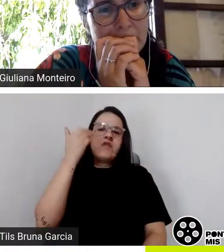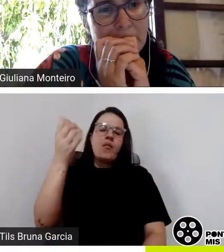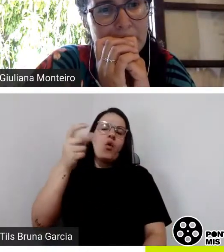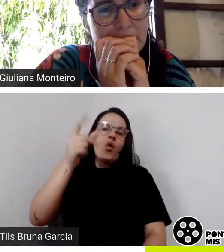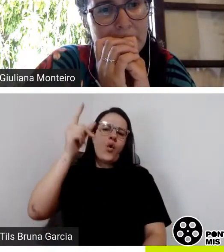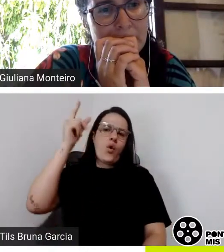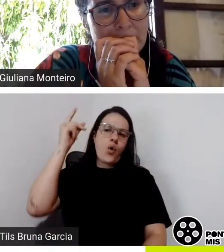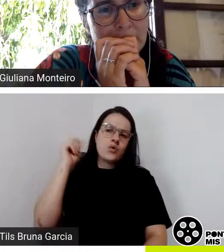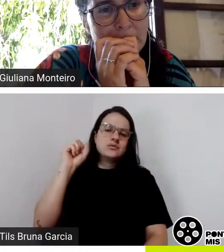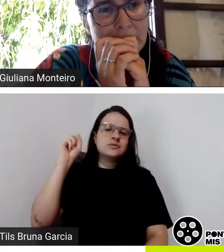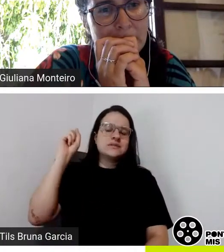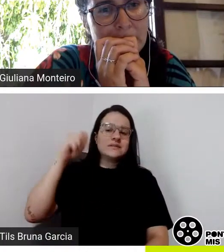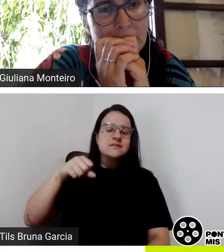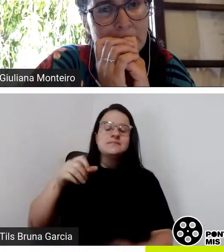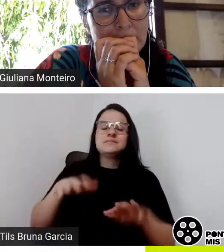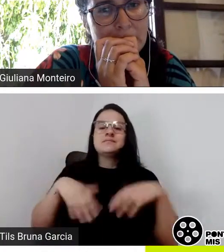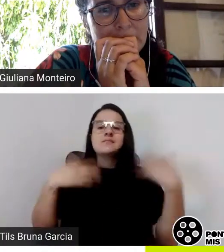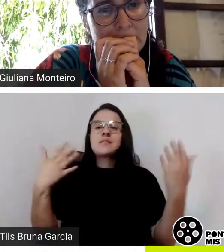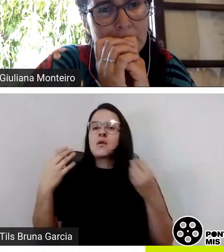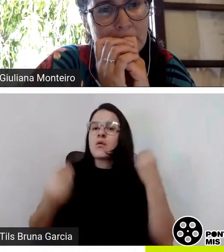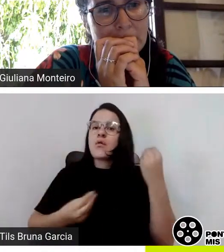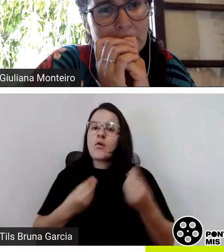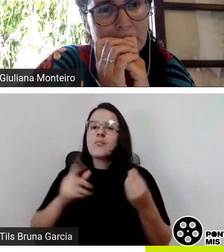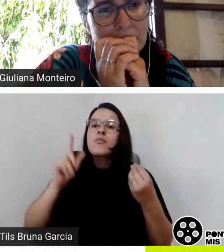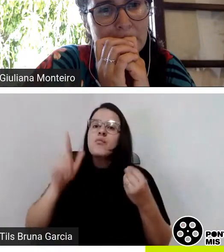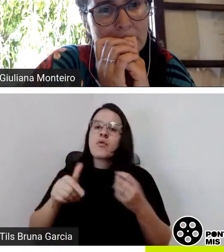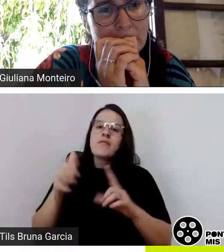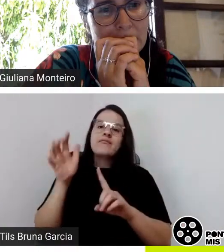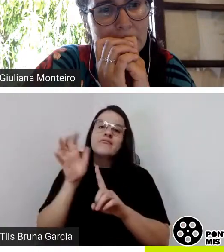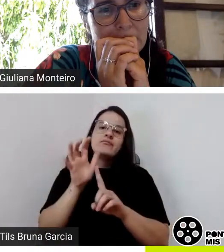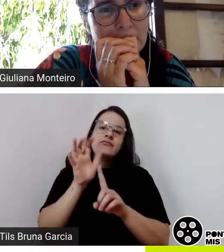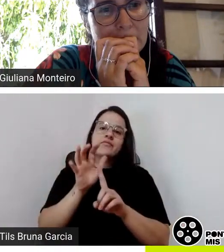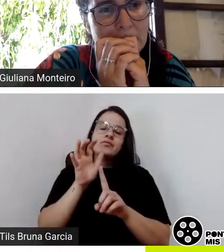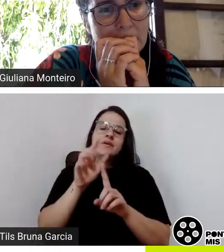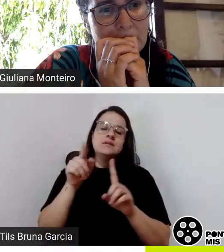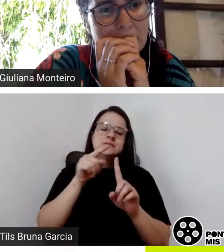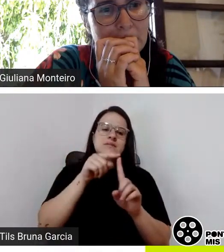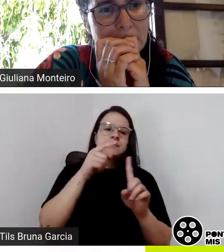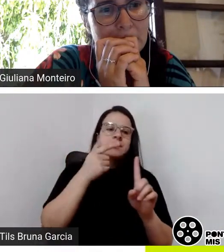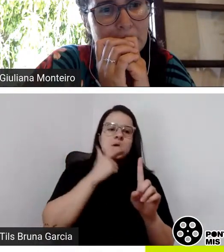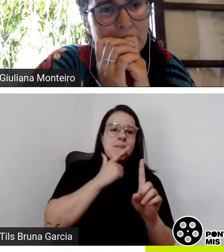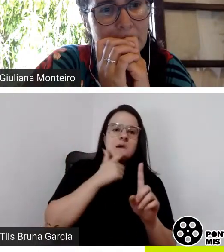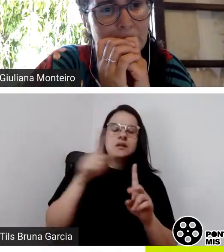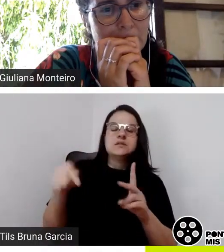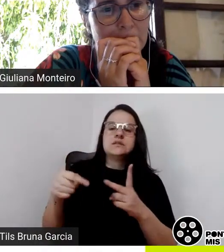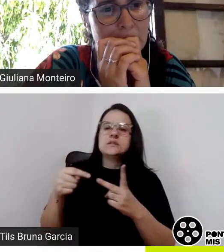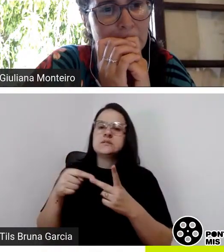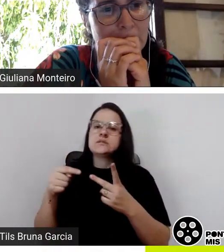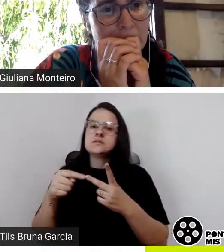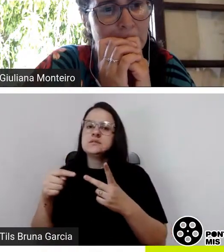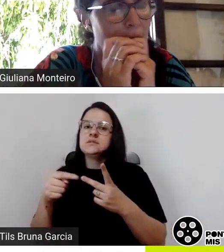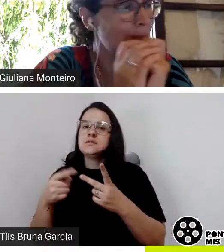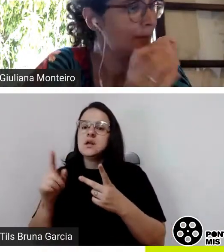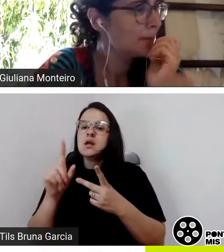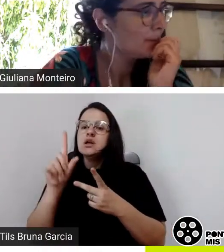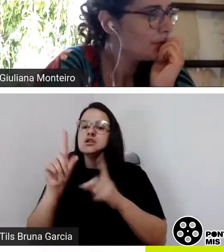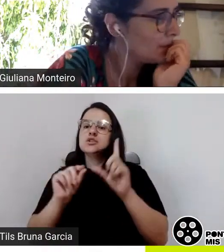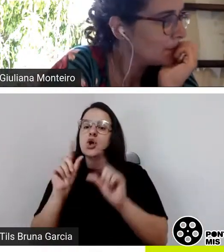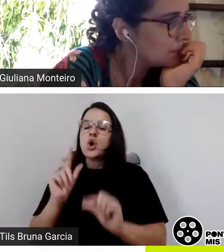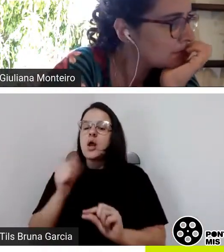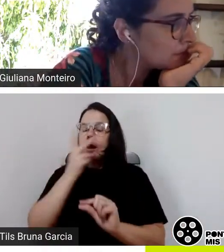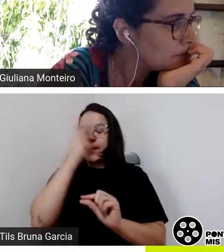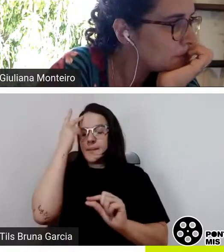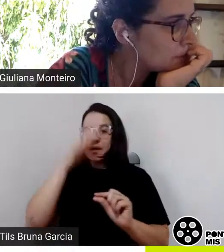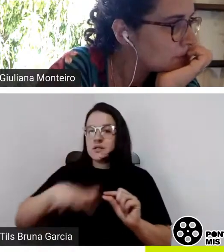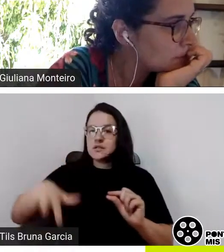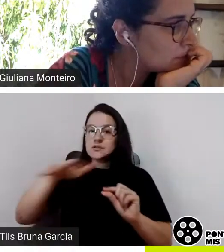época. Então, como é que foi essa influência, tanto dessa questão da comédia, quanto dessa questão da escolha do elenco, né? Que não é uma